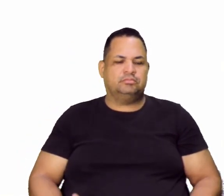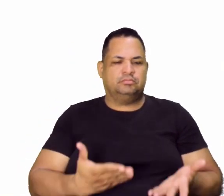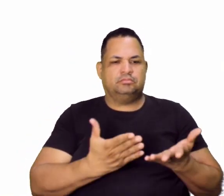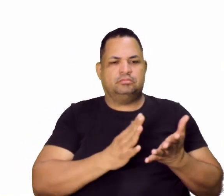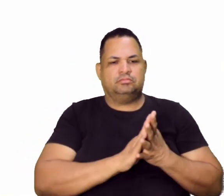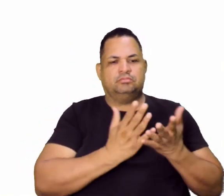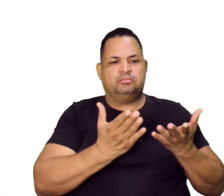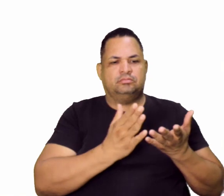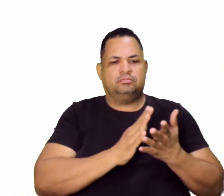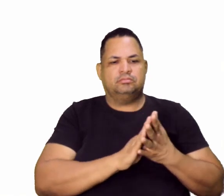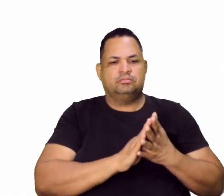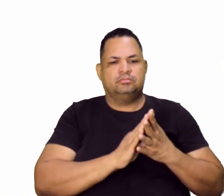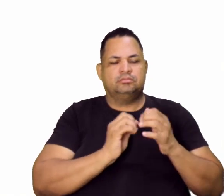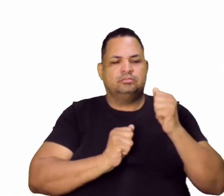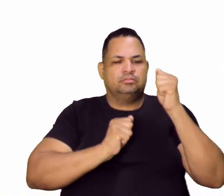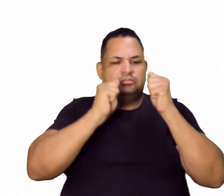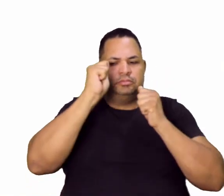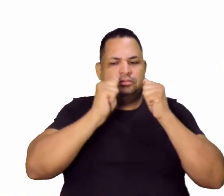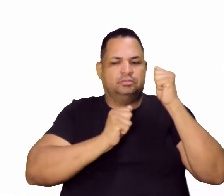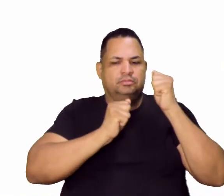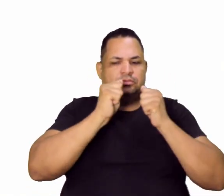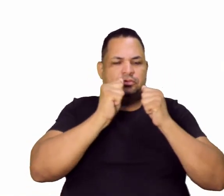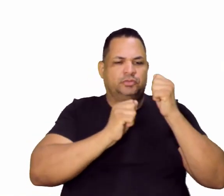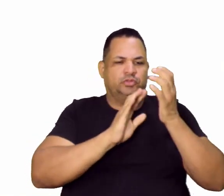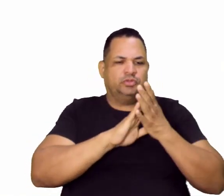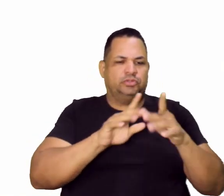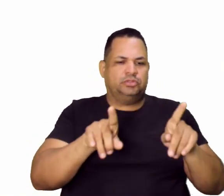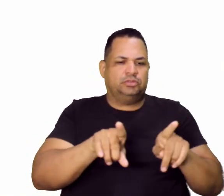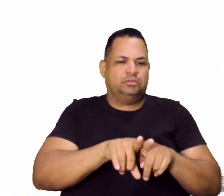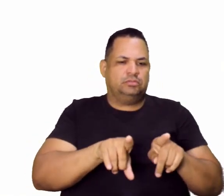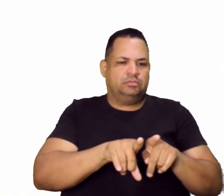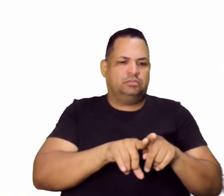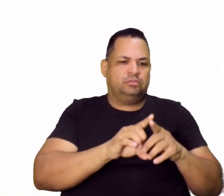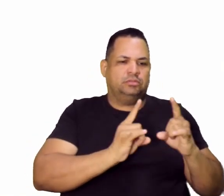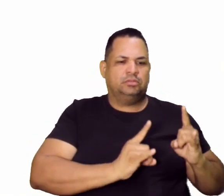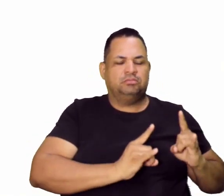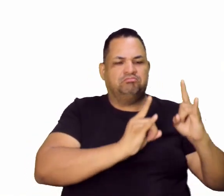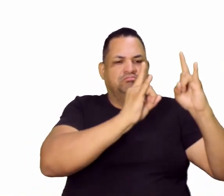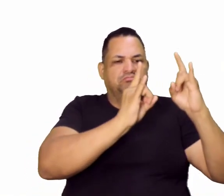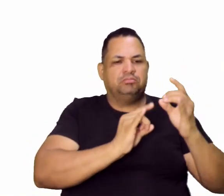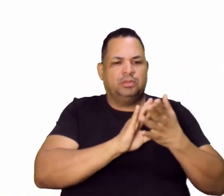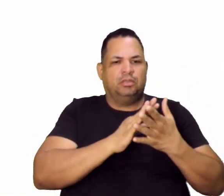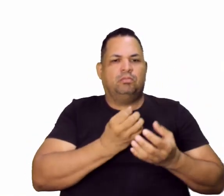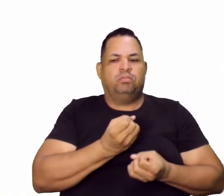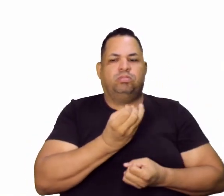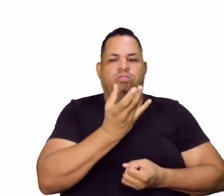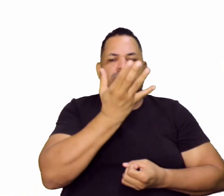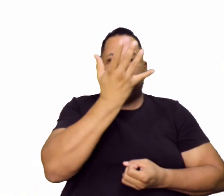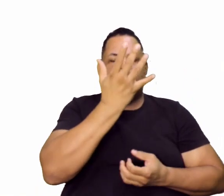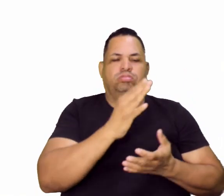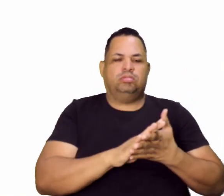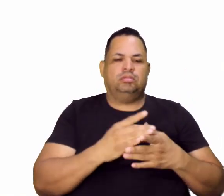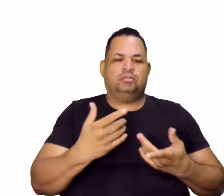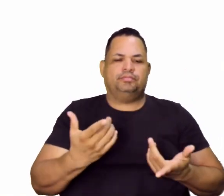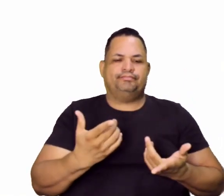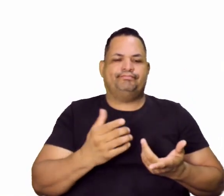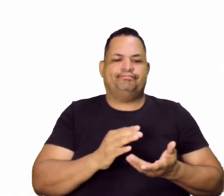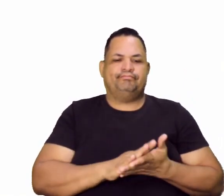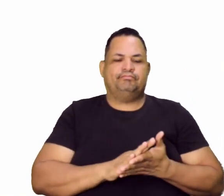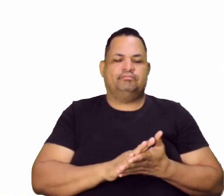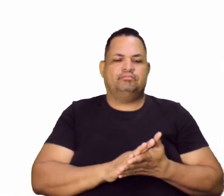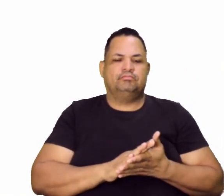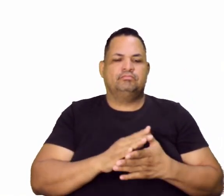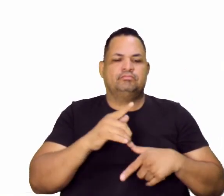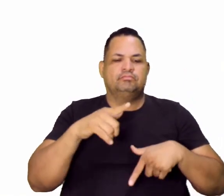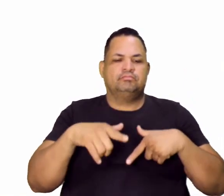edifícios, né? Fábricas, porque tem aqui umas chaminés saindo fumaça. Podemos dizer assim que é uma obra